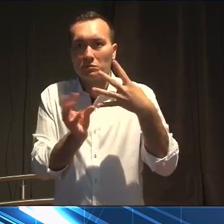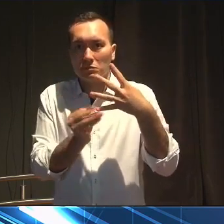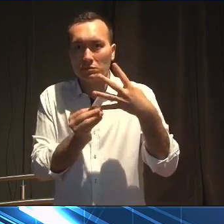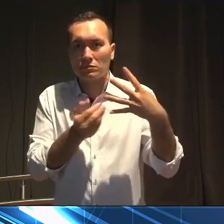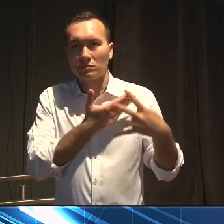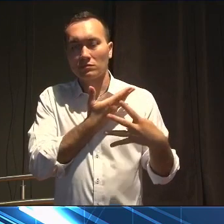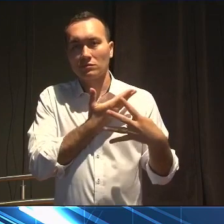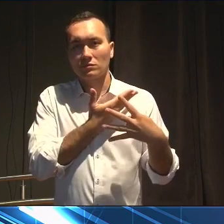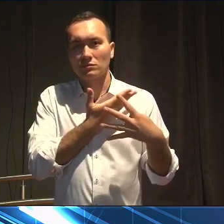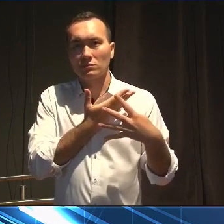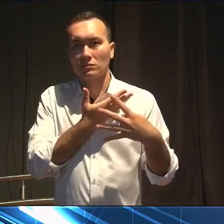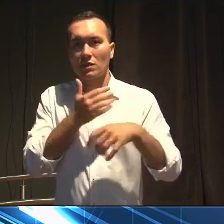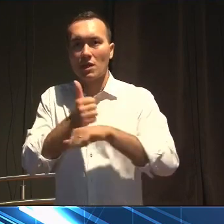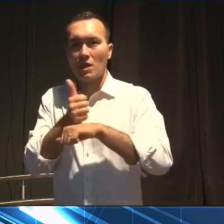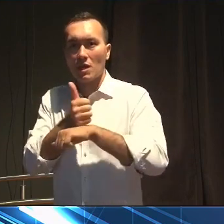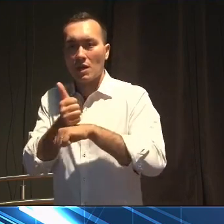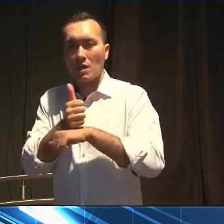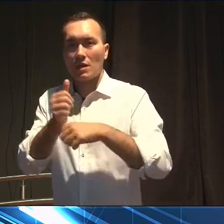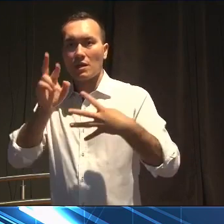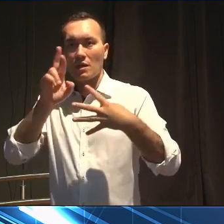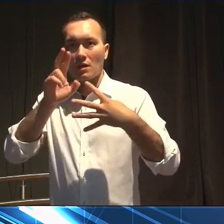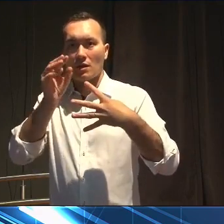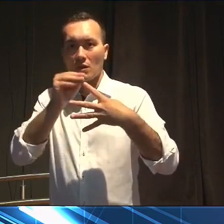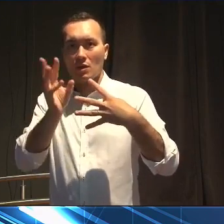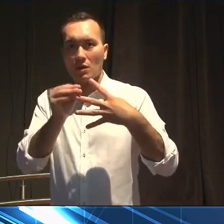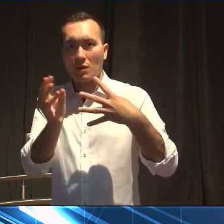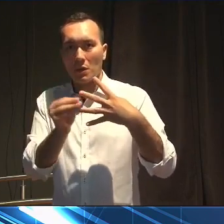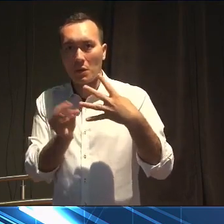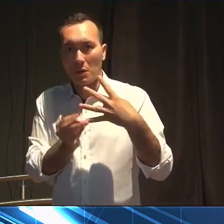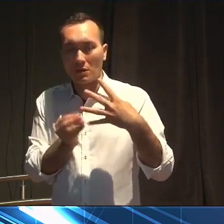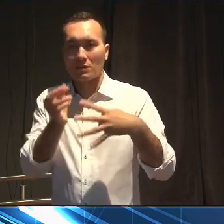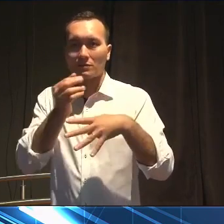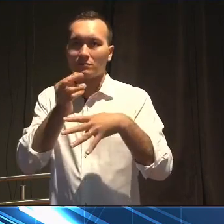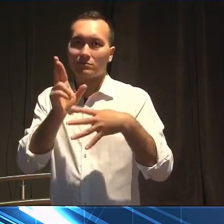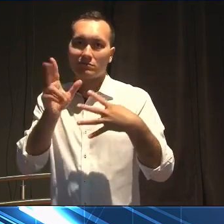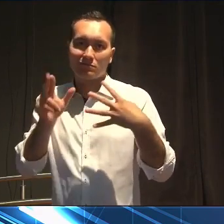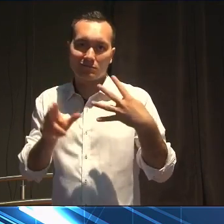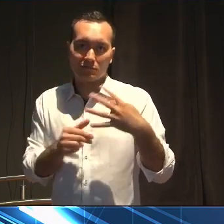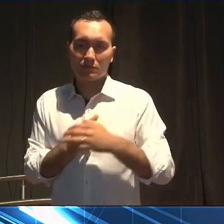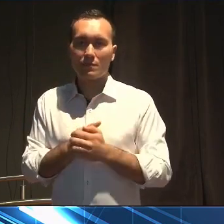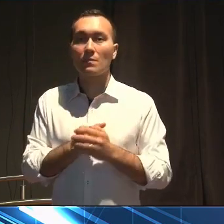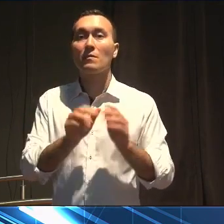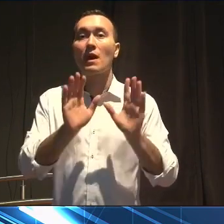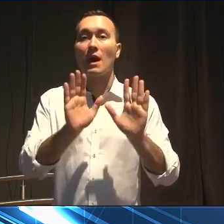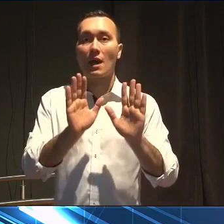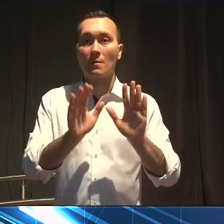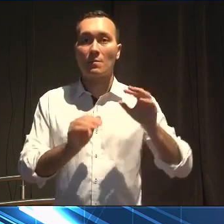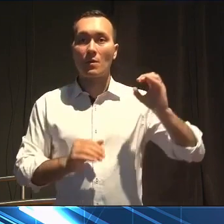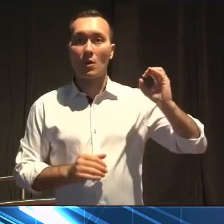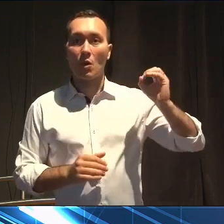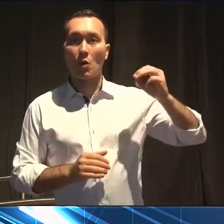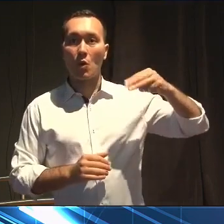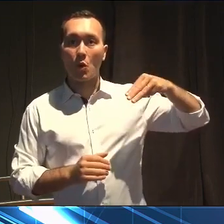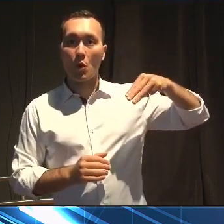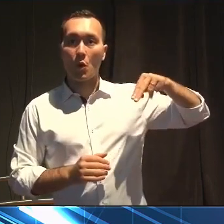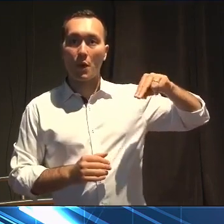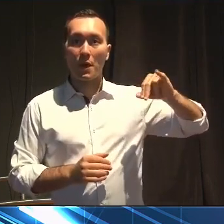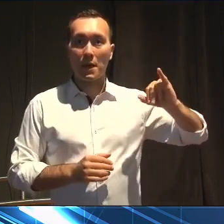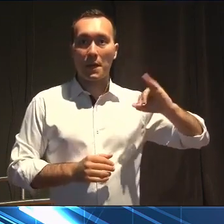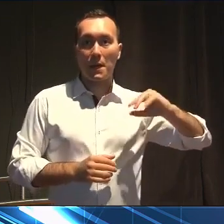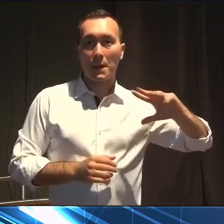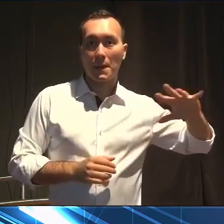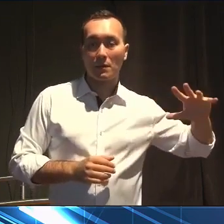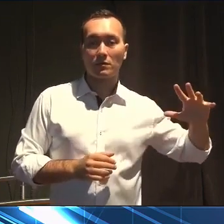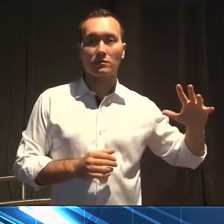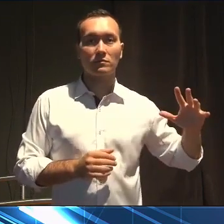coisa diferente. Com o Omniverse, com o SD, o que a gente faz é que o Omniverse, através desse formato de arquivo, vira